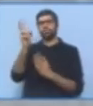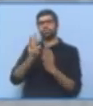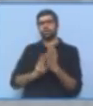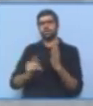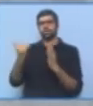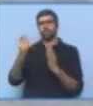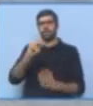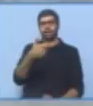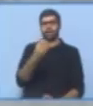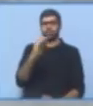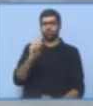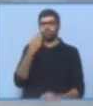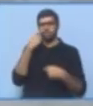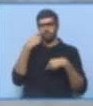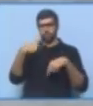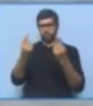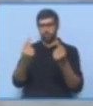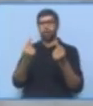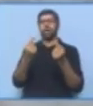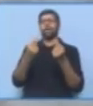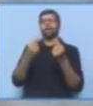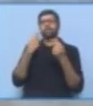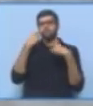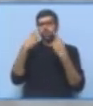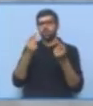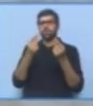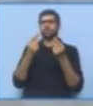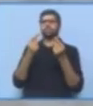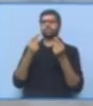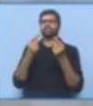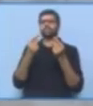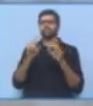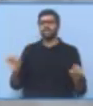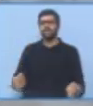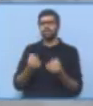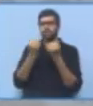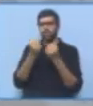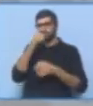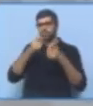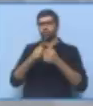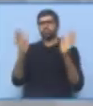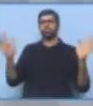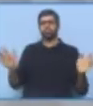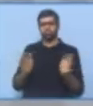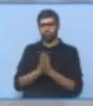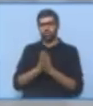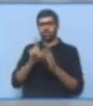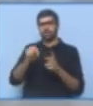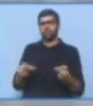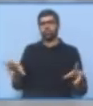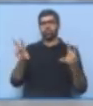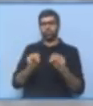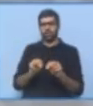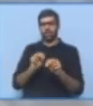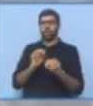dos Atos apresenta-nos e reforça também esta universalidade desta salvação e desta, ao fim e ao cabo, novidade,